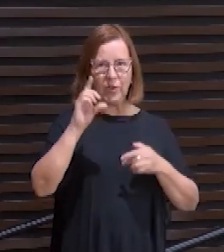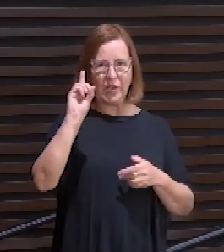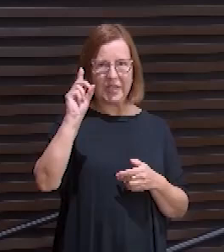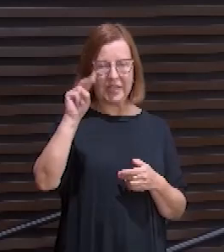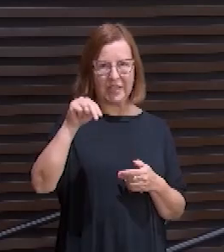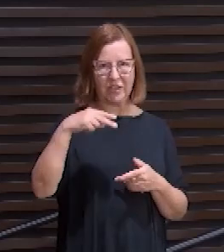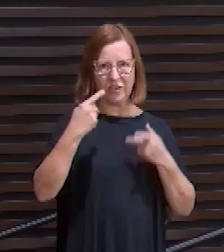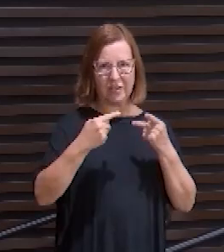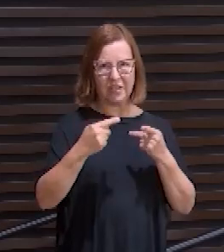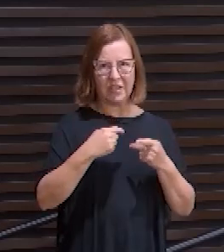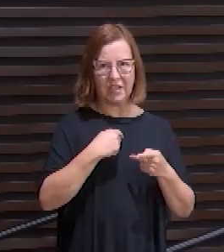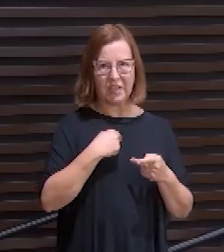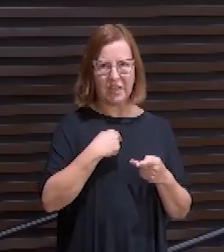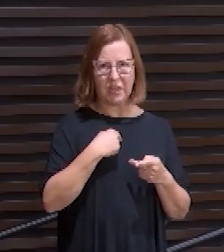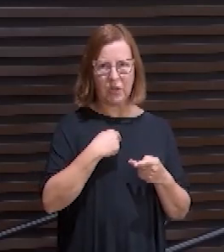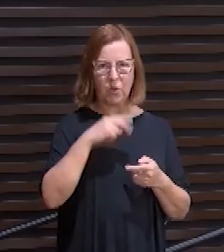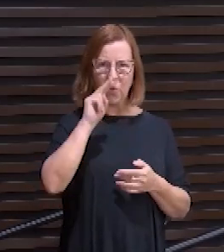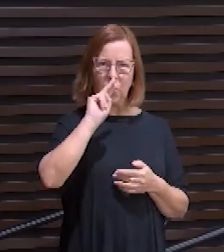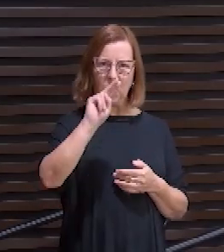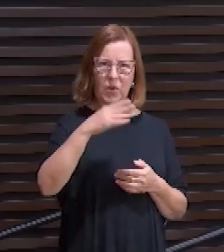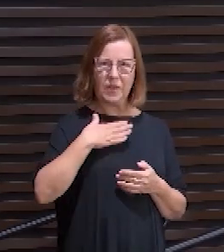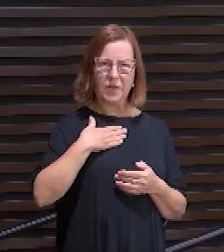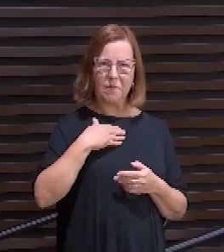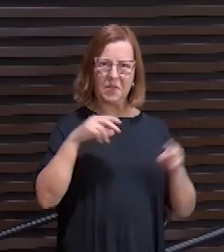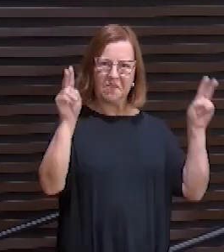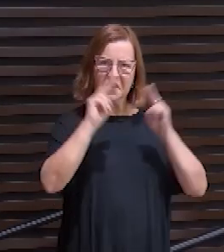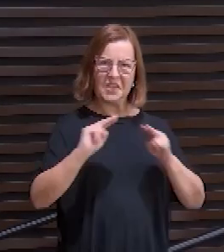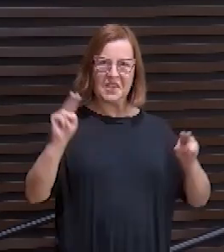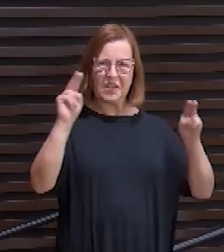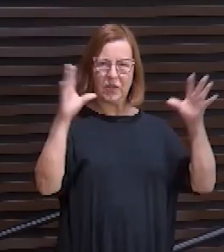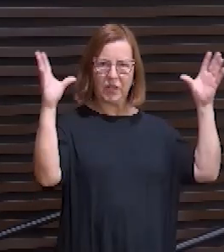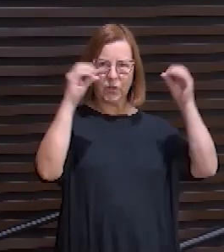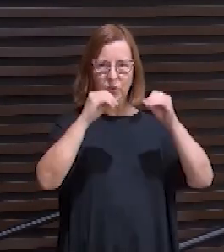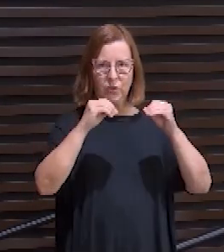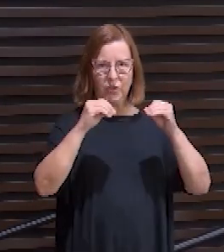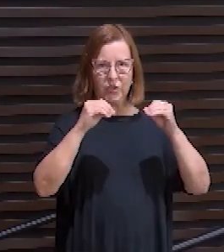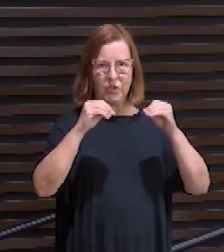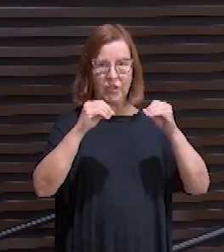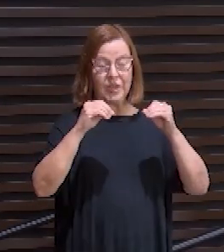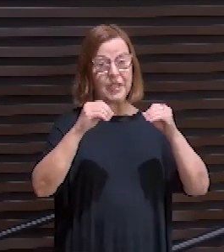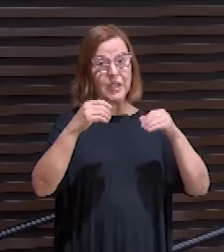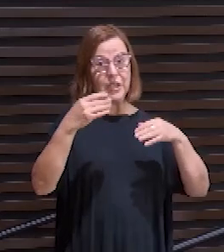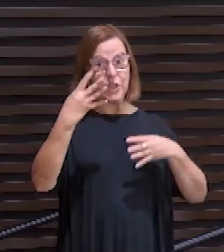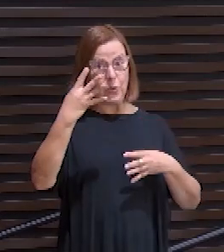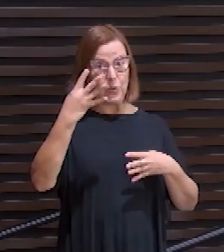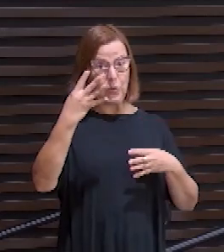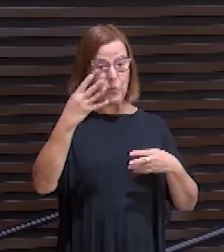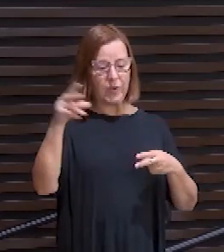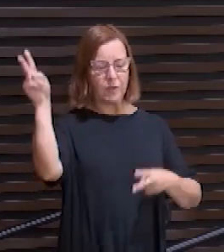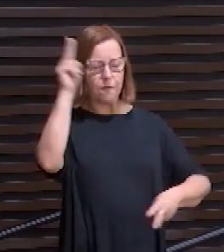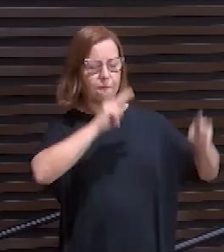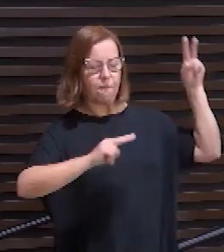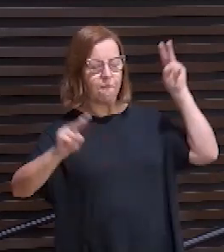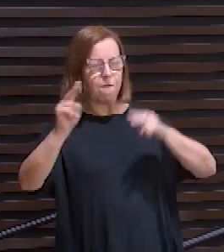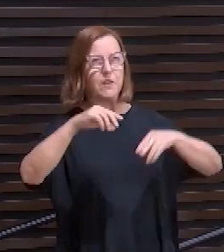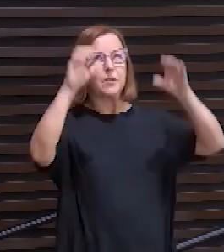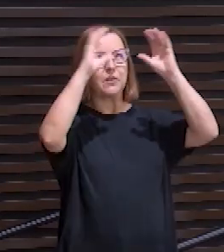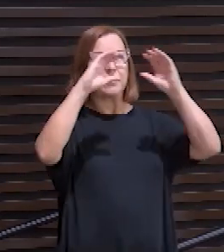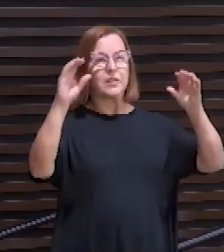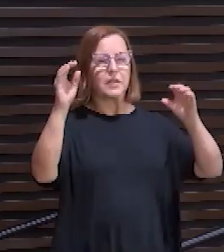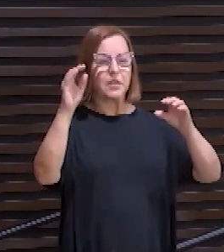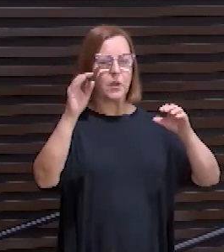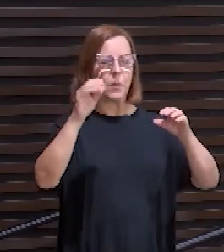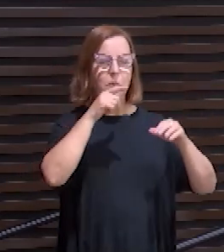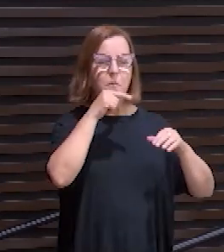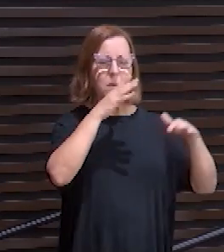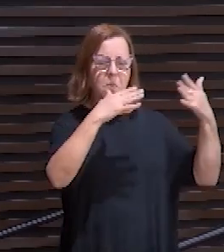Eu estava olhando durante a minha visão da noite, e eis que os 4 ventos do céu agitavam o mar grande. 4